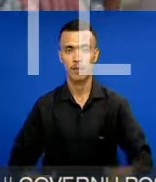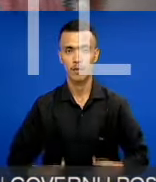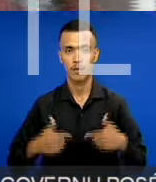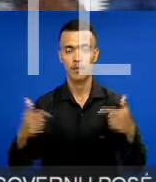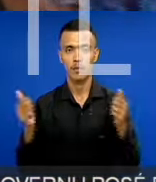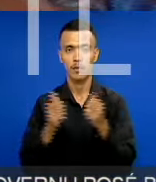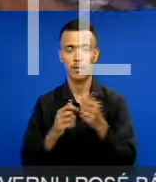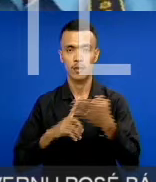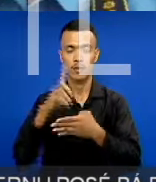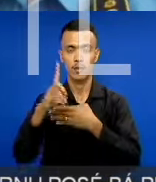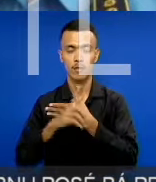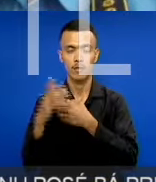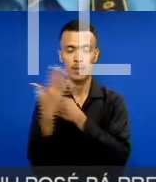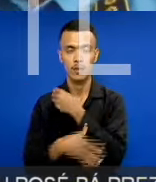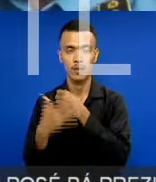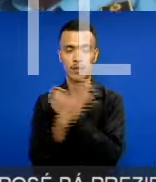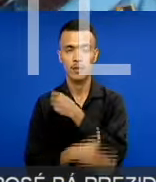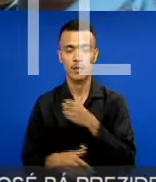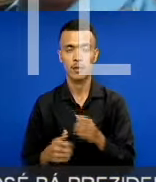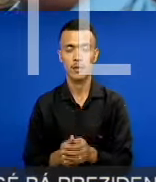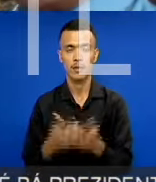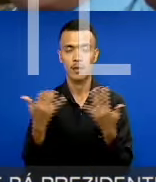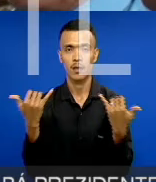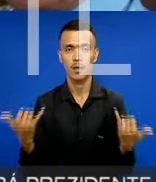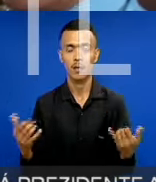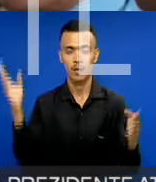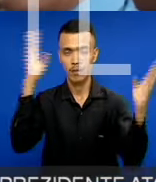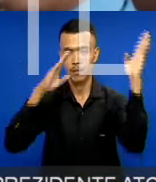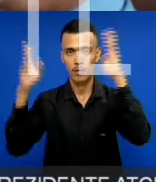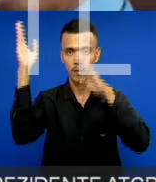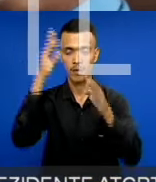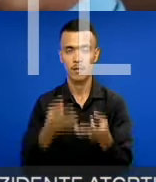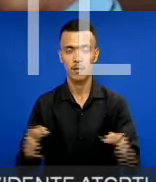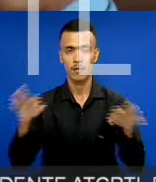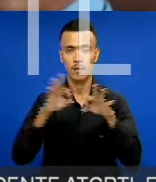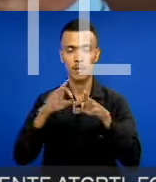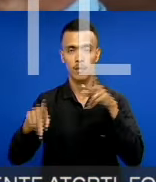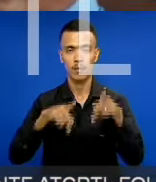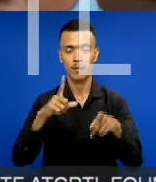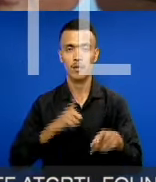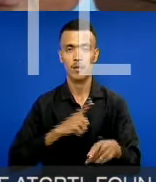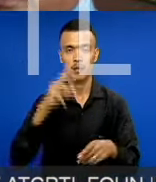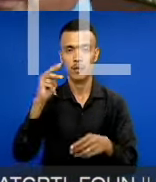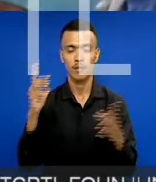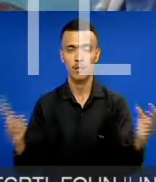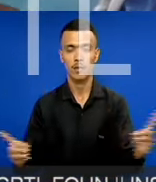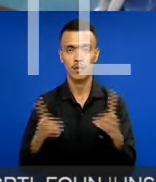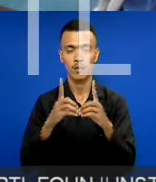zonvolme vai dene. Dedaune, problema esensial nebe povo Lauteng enfrenta ma kondisyon